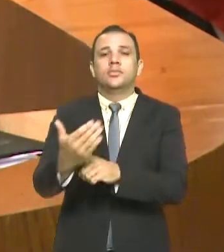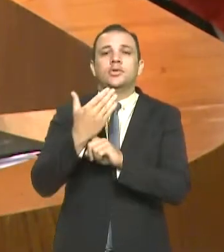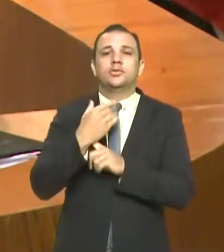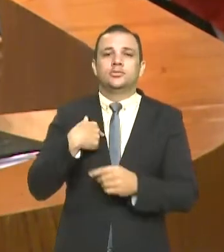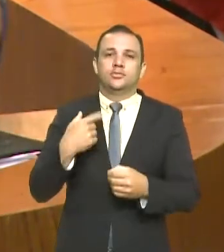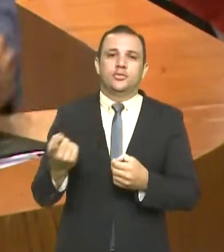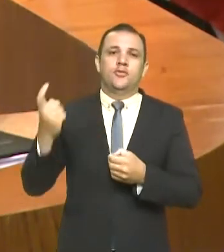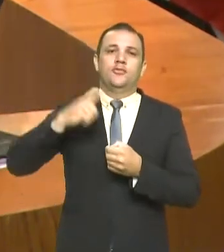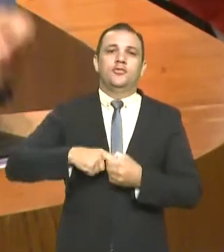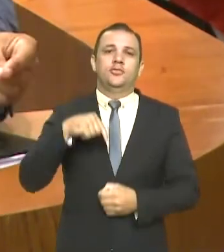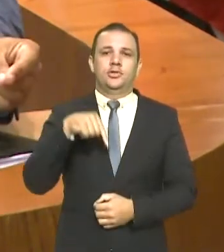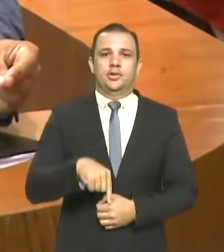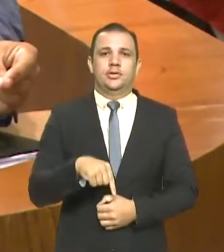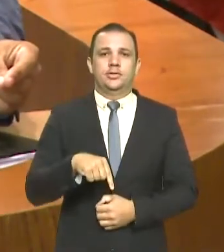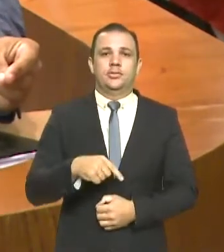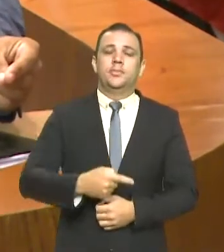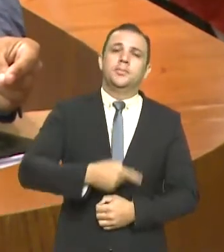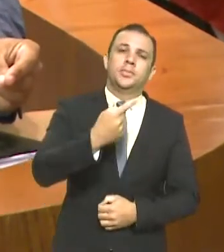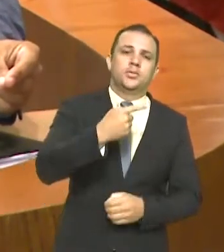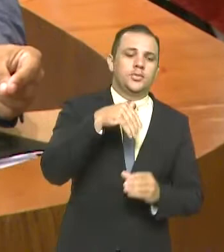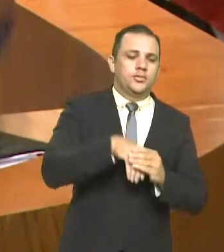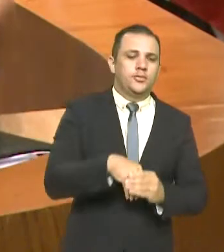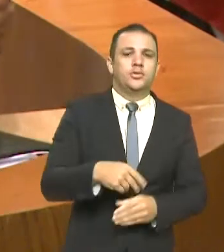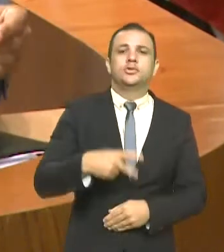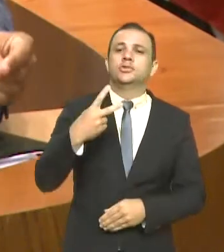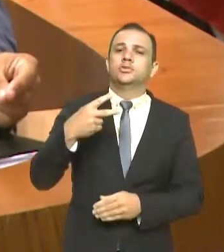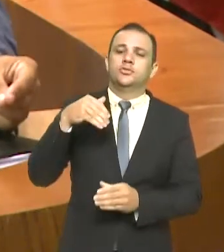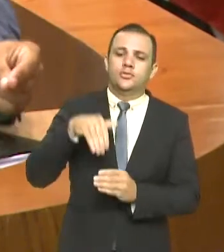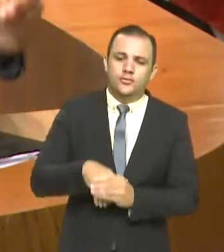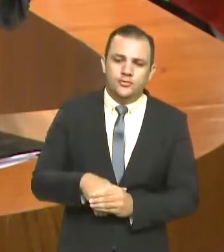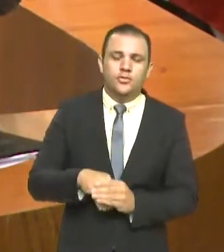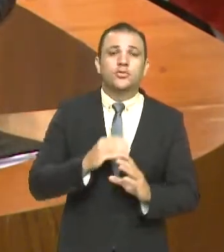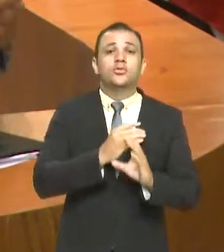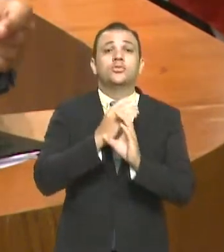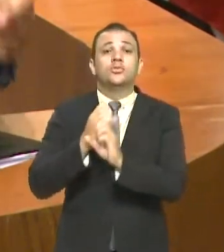O primeiro voto, o segundo voto,